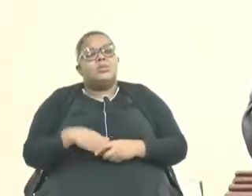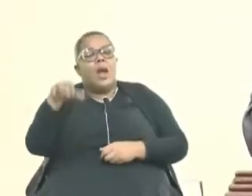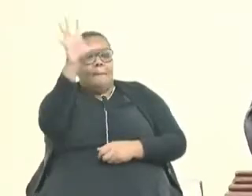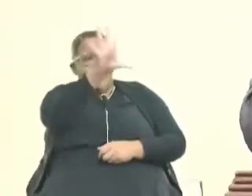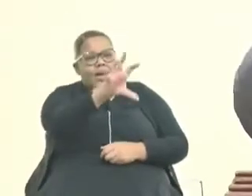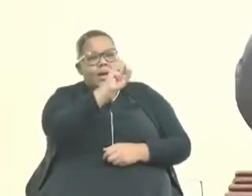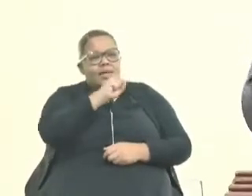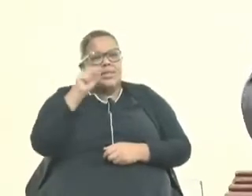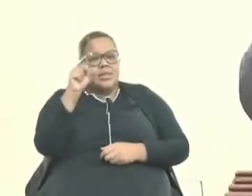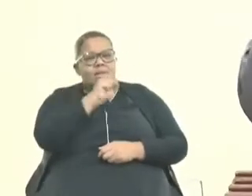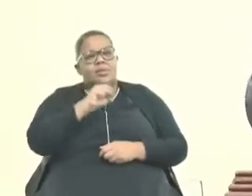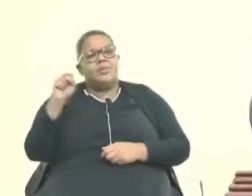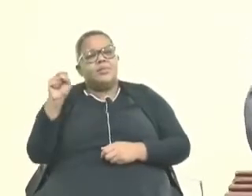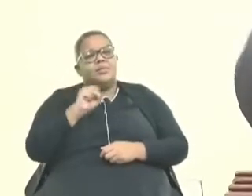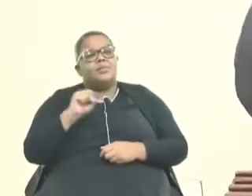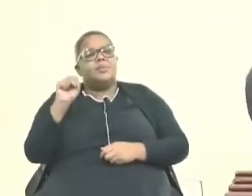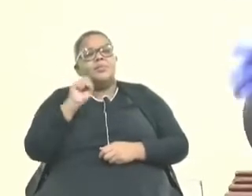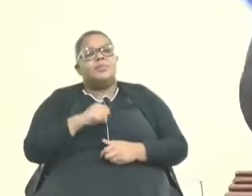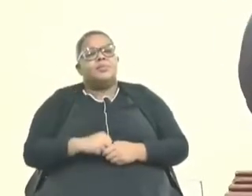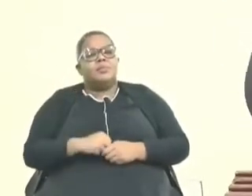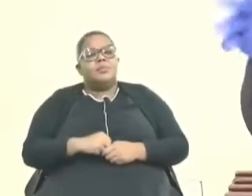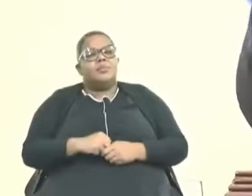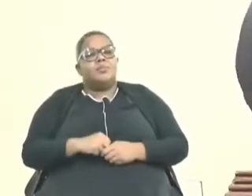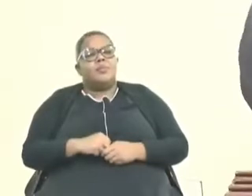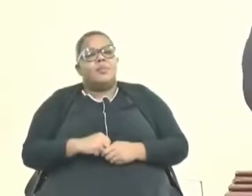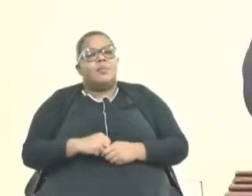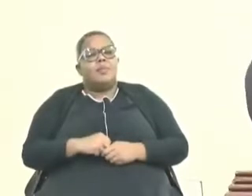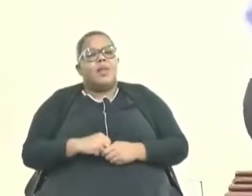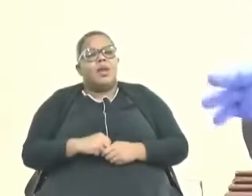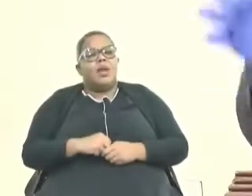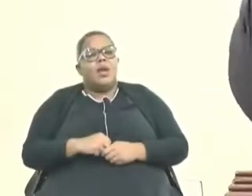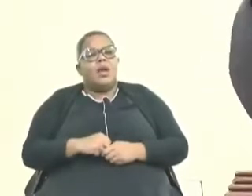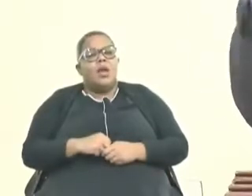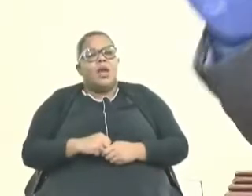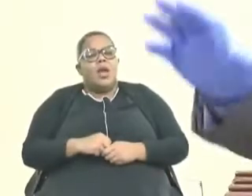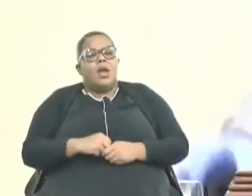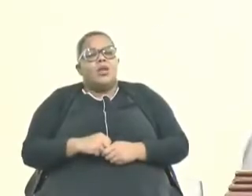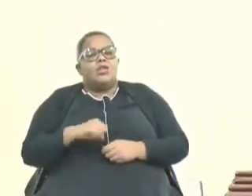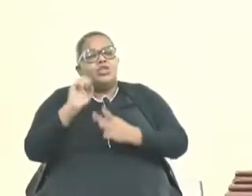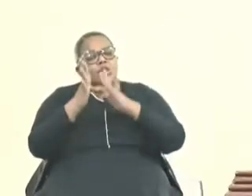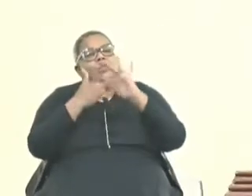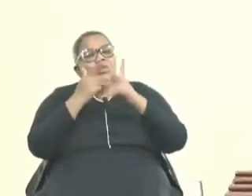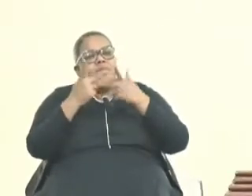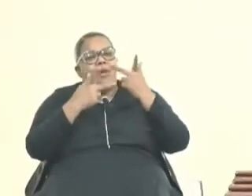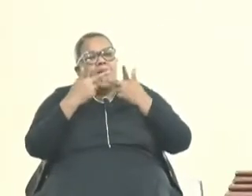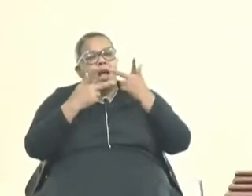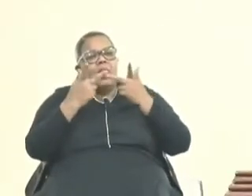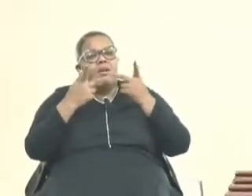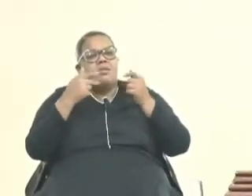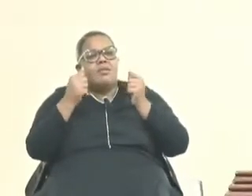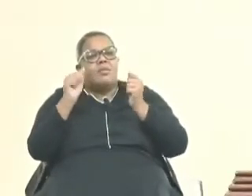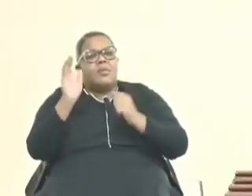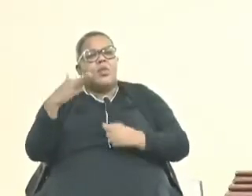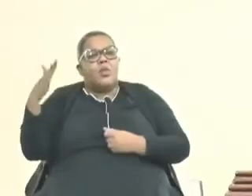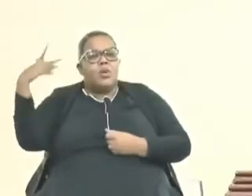porque era comum Deus falar enquanto a lâmpada estivesse acesa